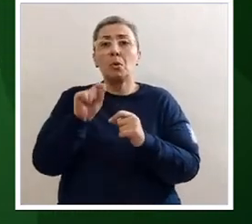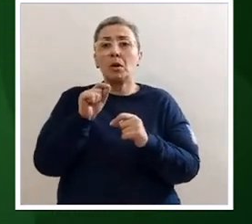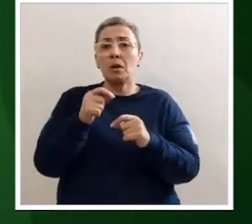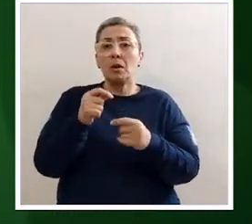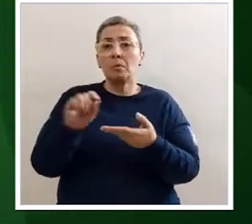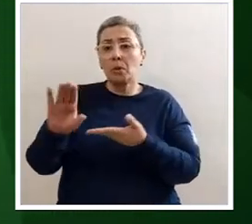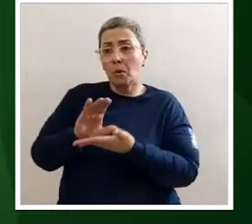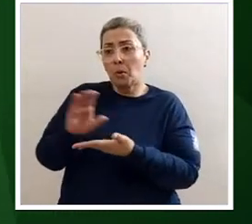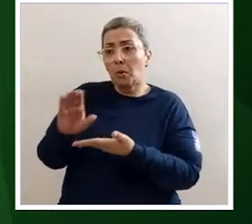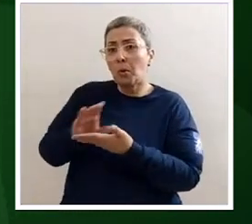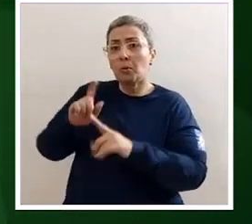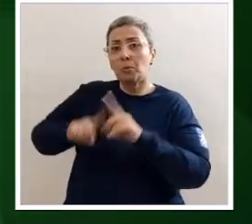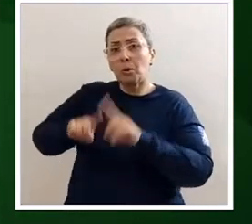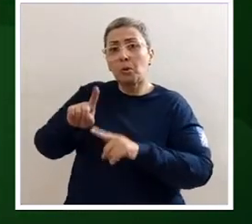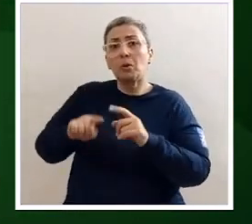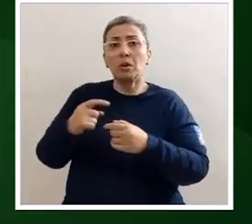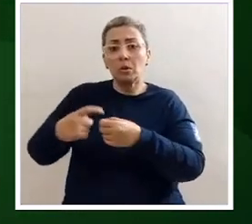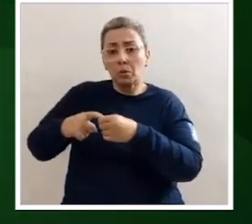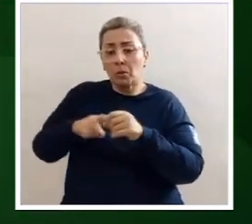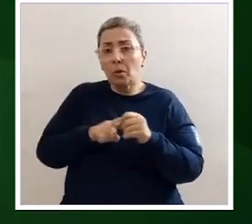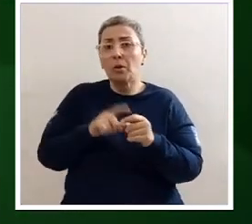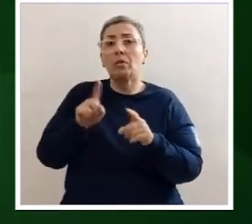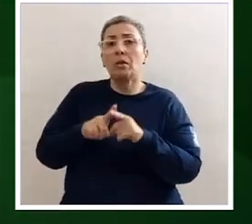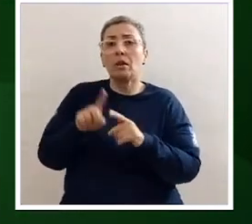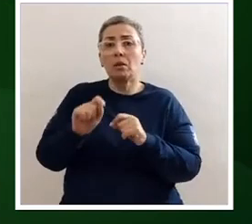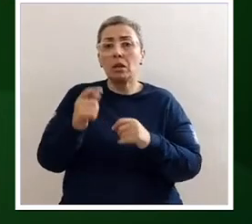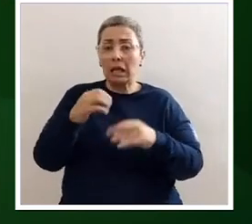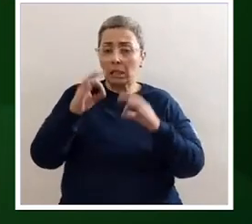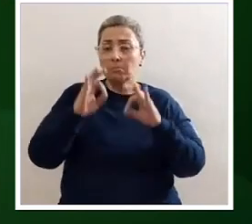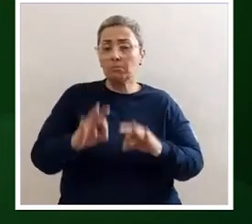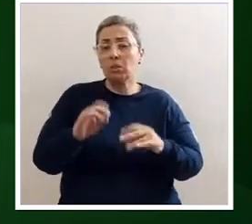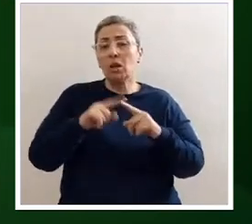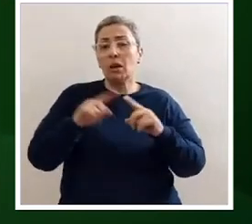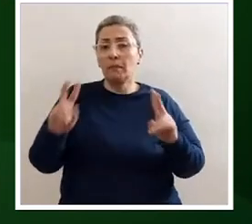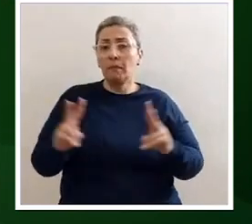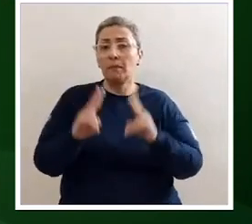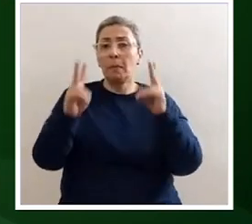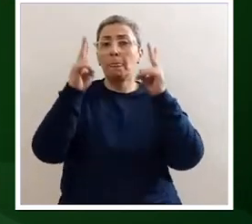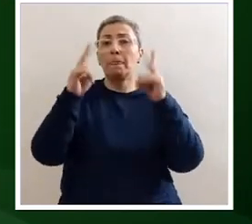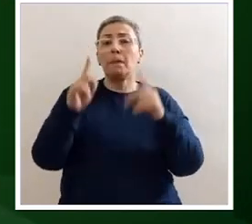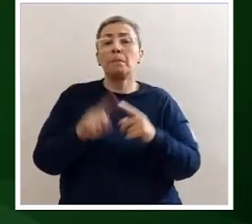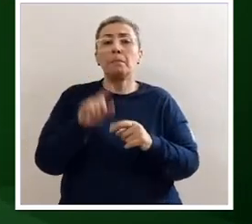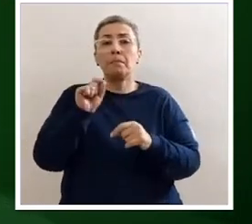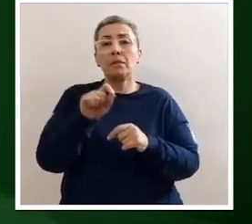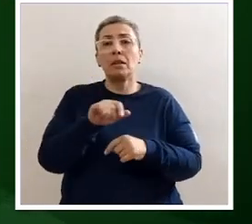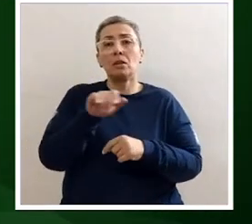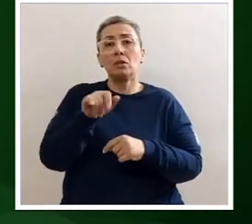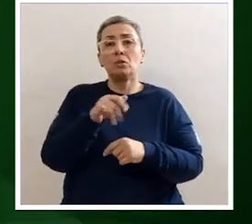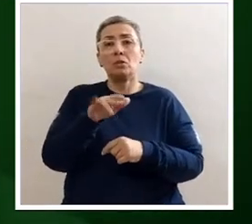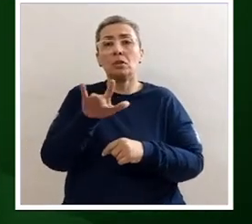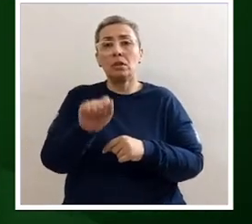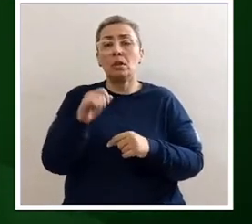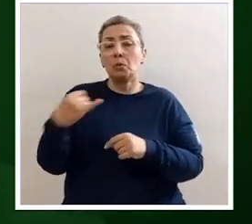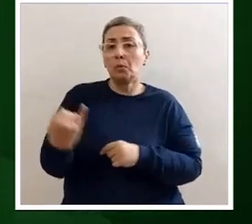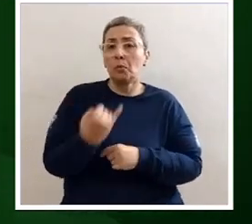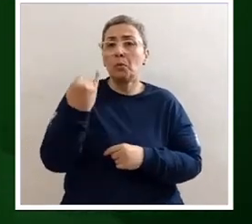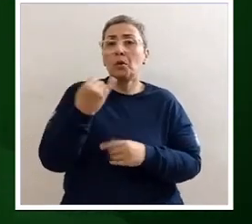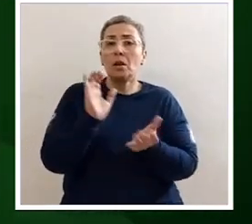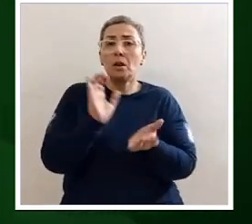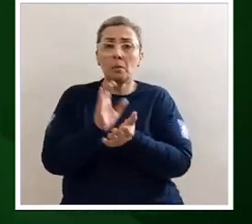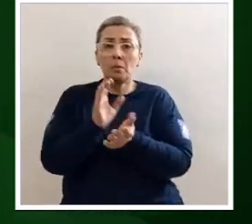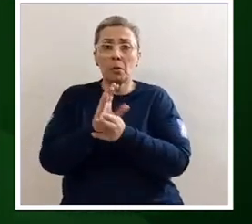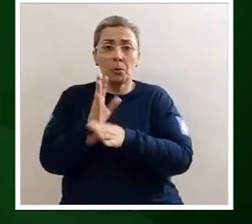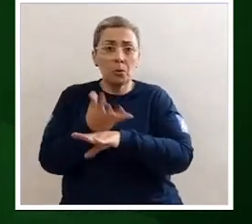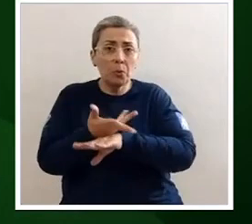recursos e parcerias e dizendo que isso de fato é valorização a Júlia é importante que a equipe